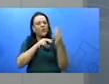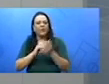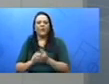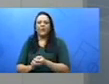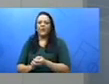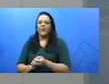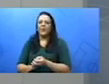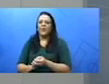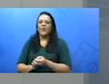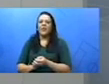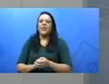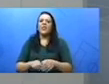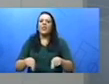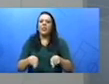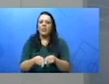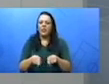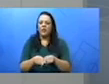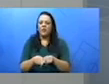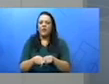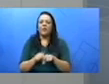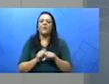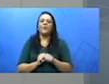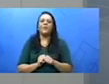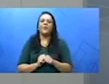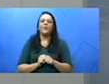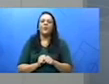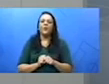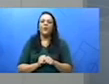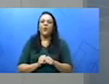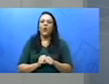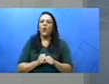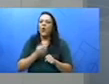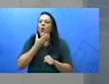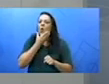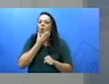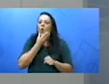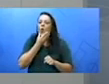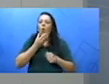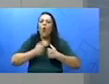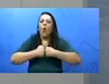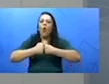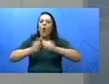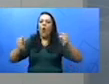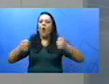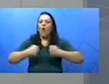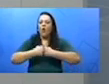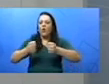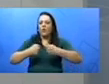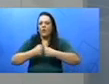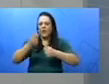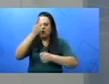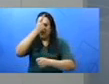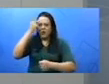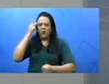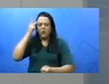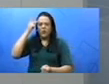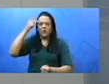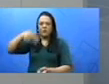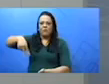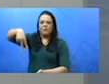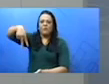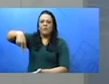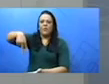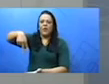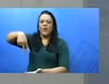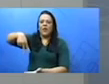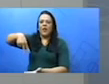cá, nós temos uma imagem, parece que é um ônibus, algumas pessoas em pé,